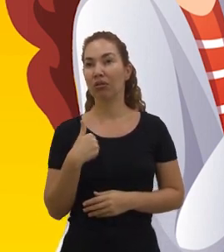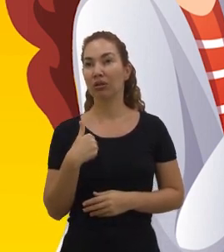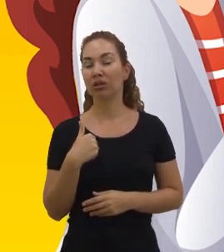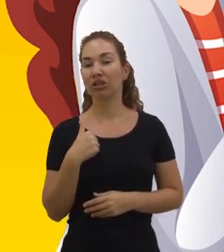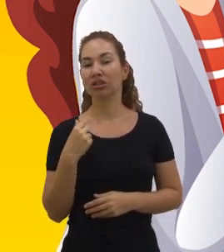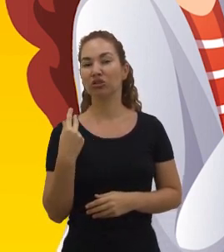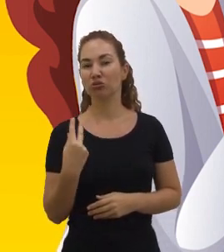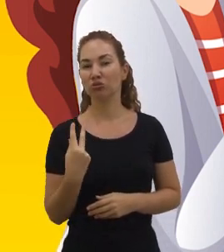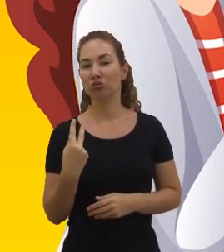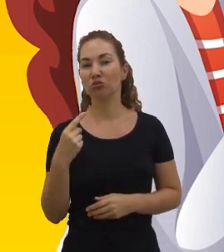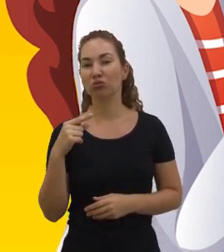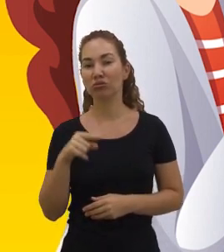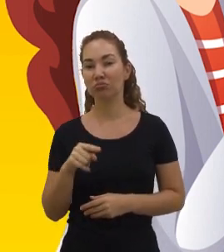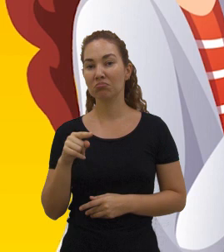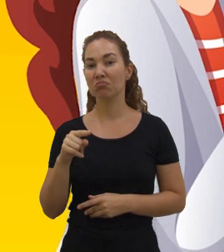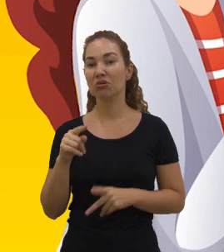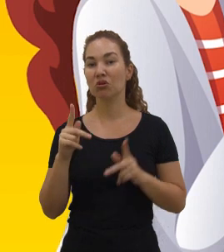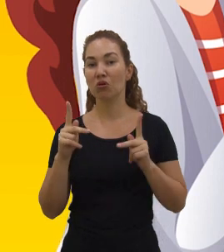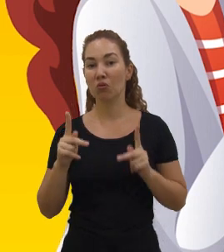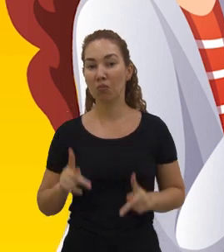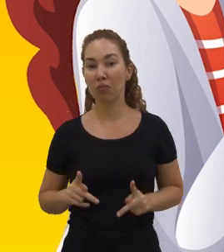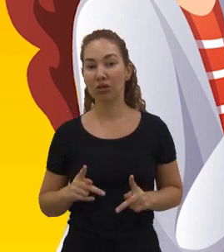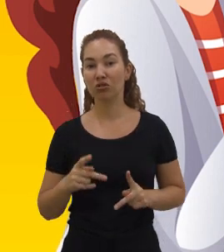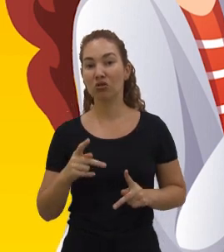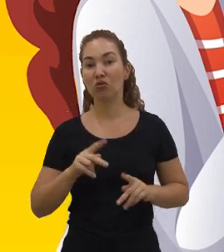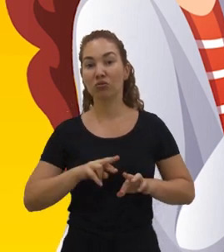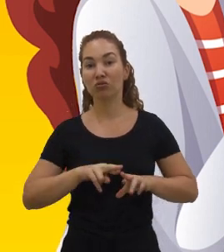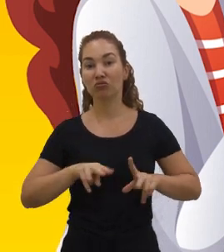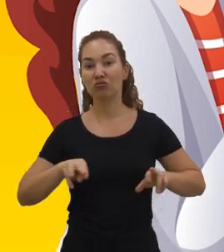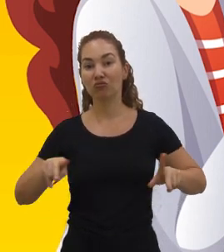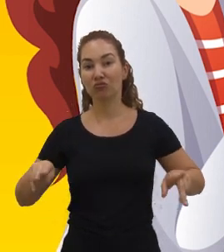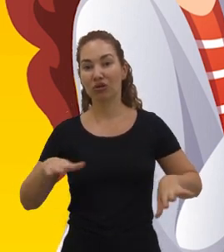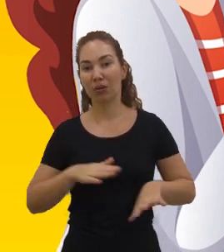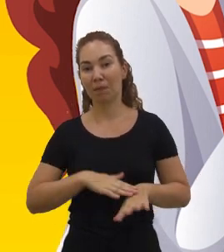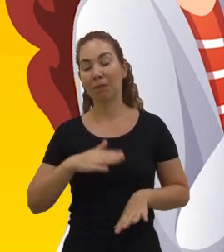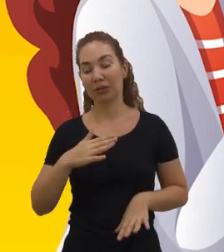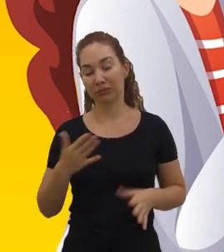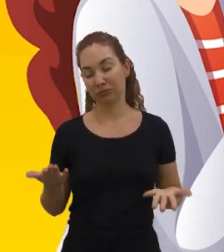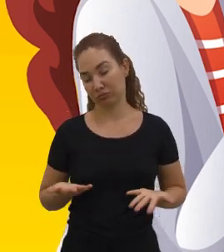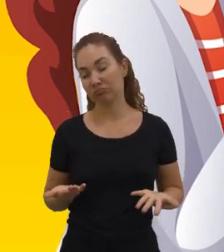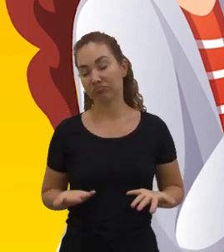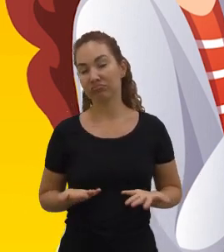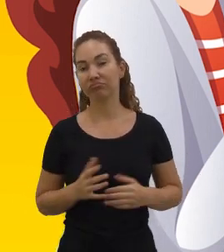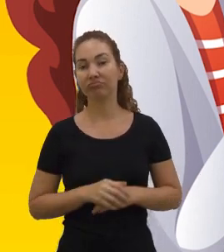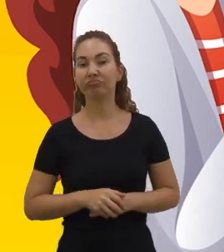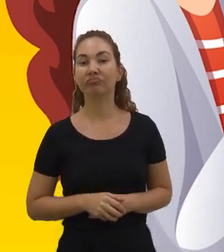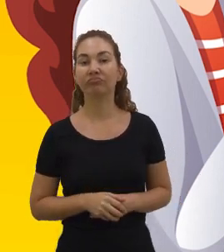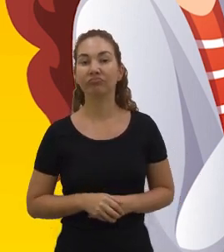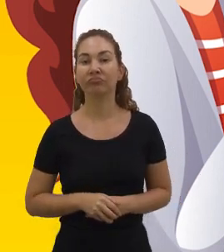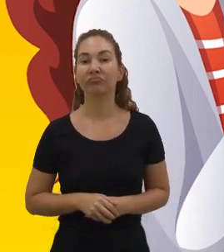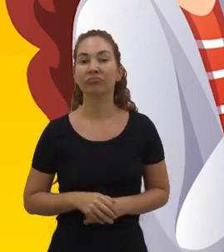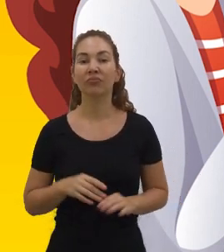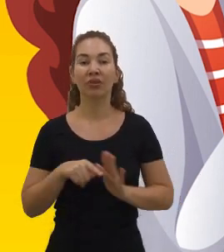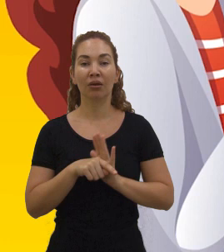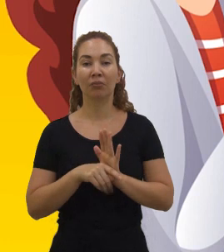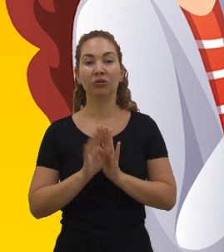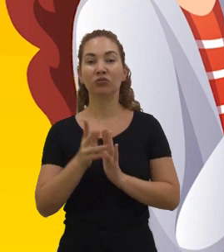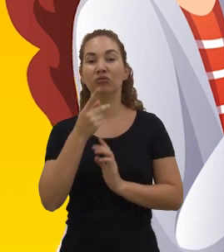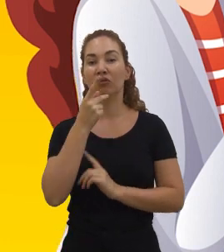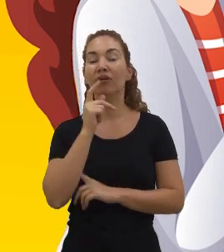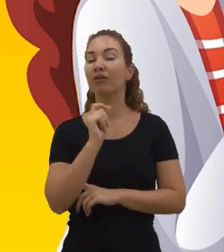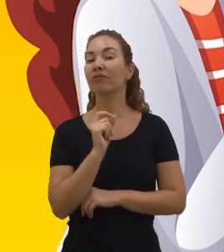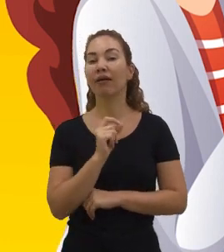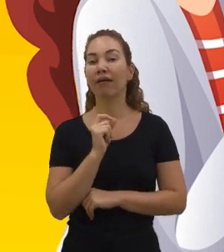uns 2.000 pessoas, mais ou menos, mas acho que já são muito mais a essa altura, né? E o estudo já